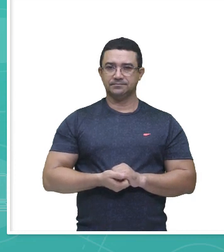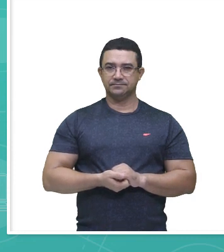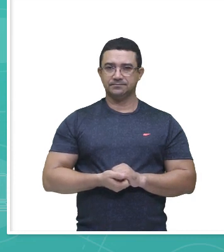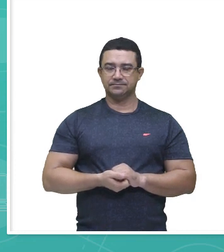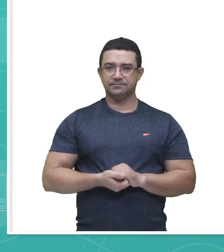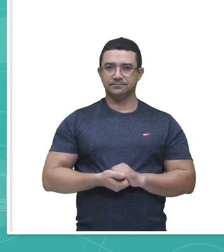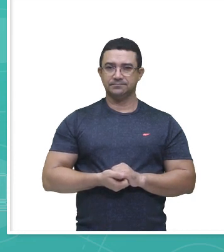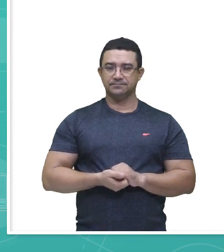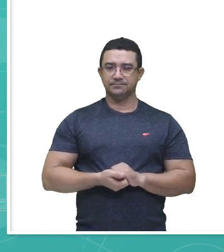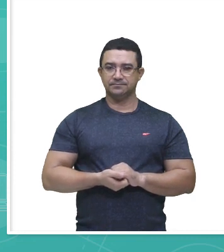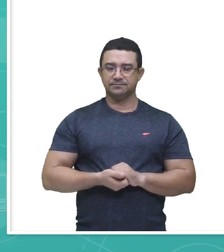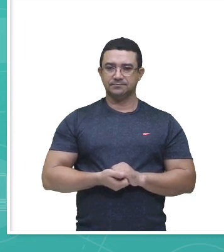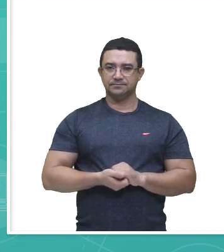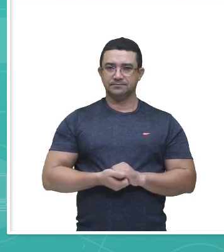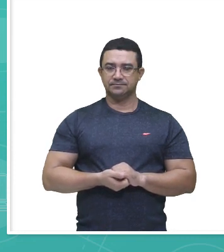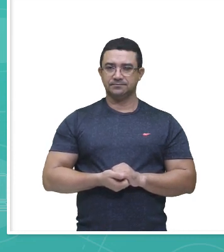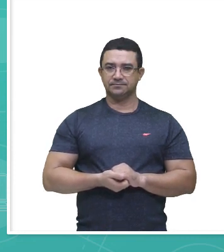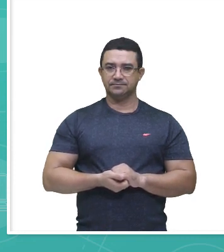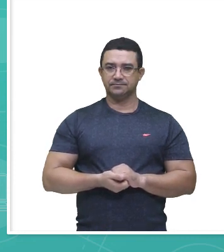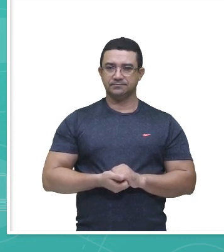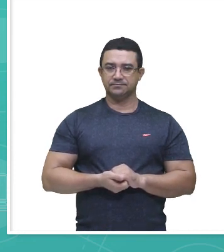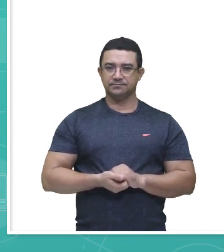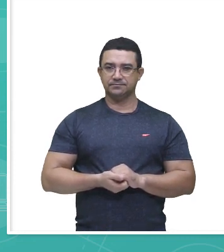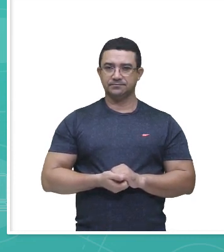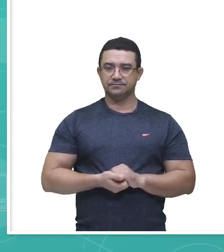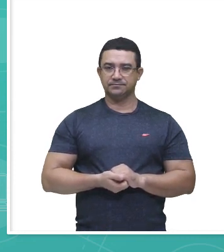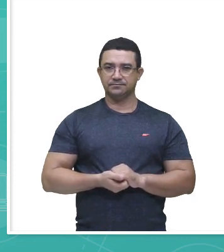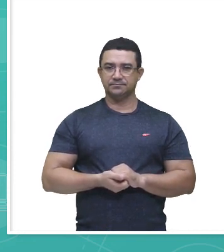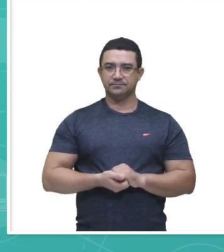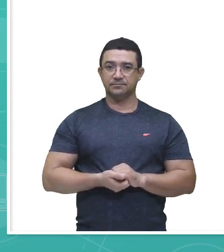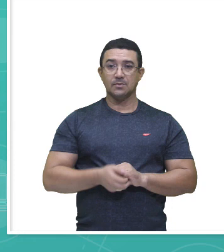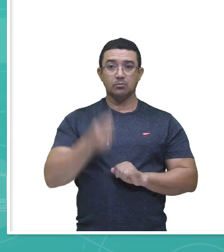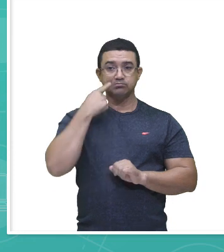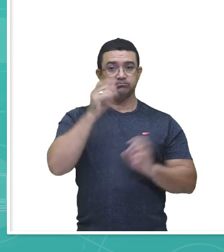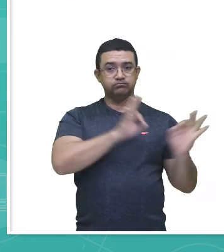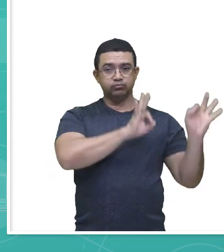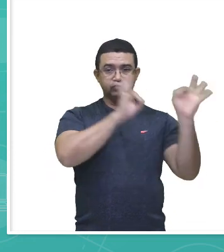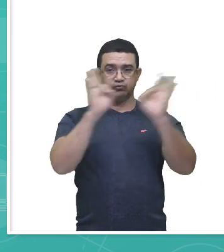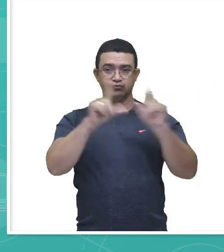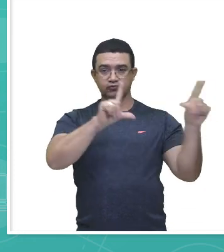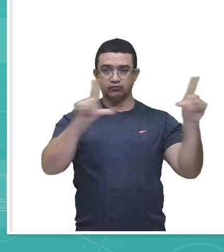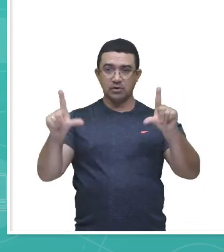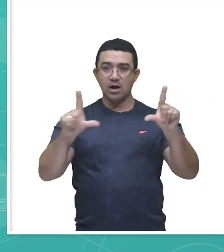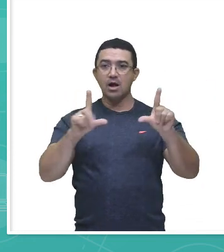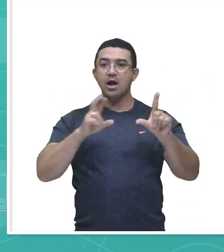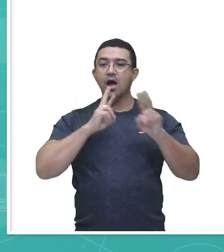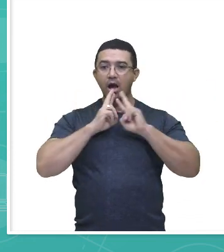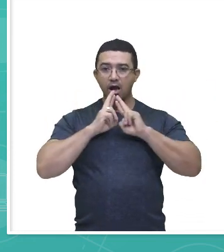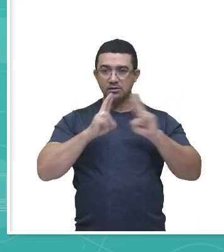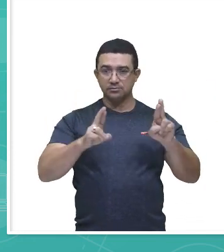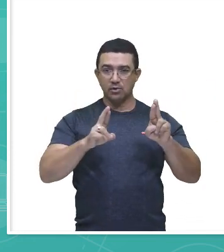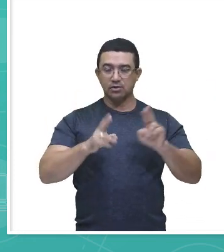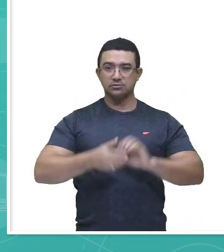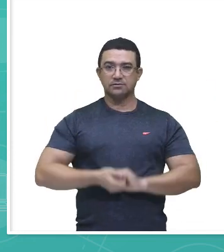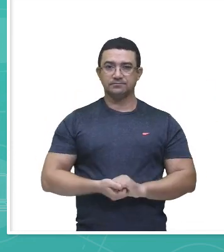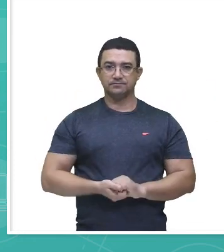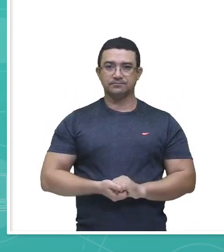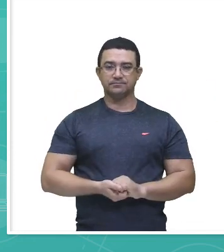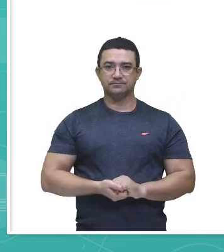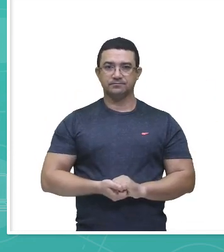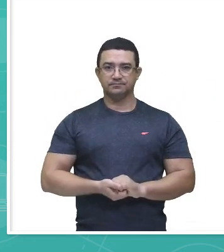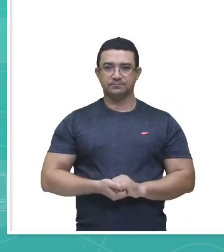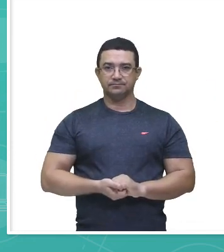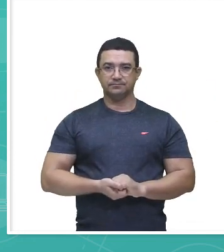a explicação. Então, vamos lá colocar aqui para eles. Então, logo, né,